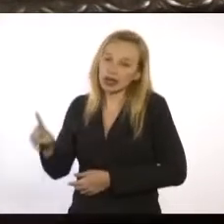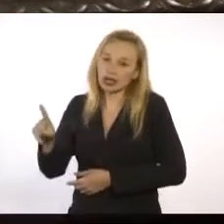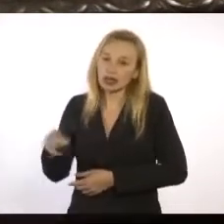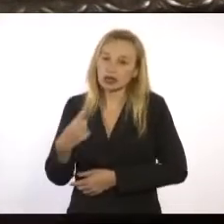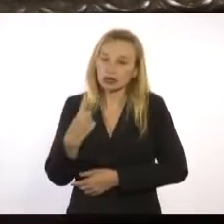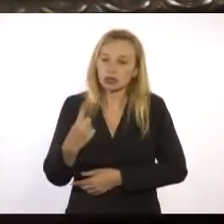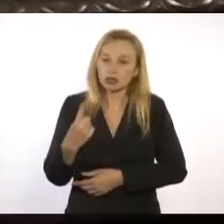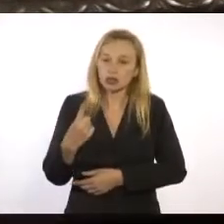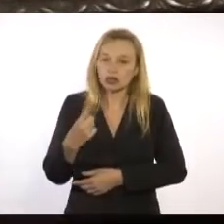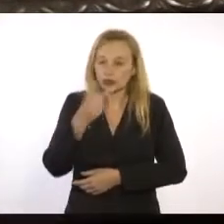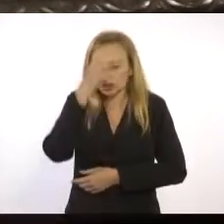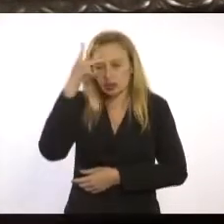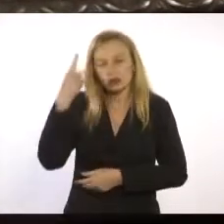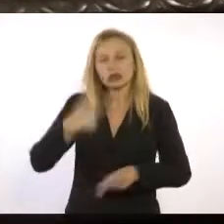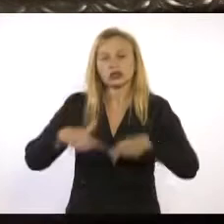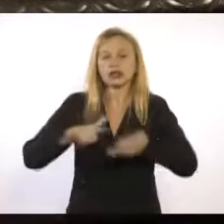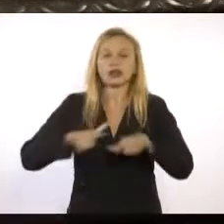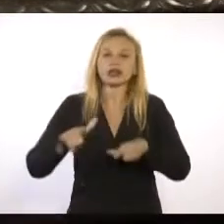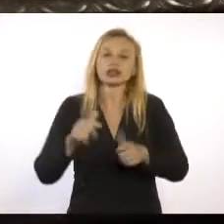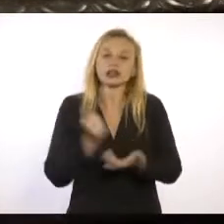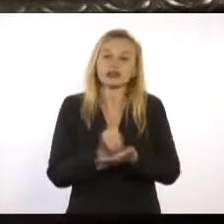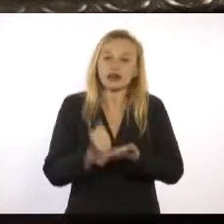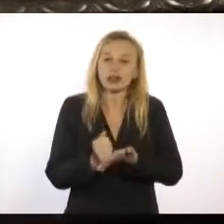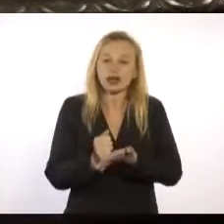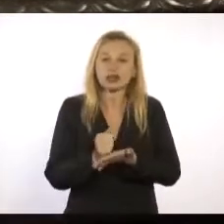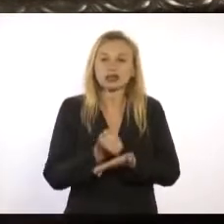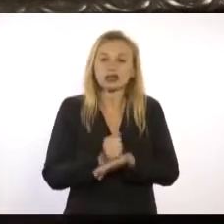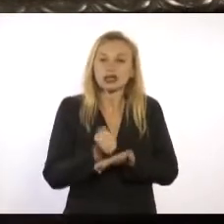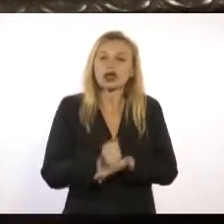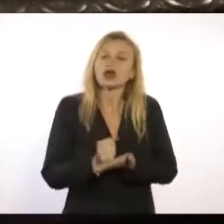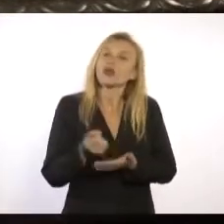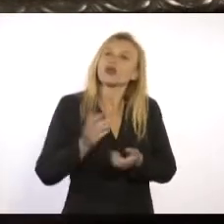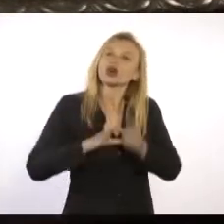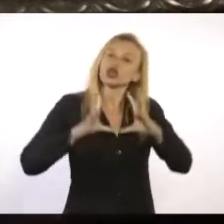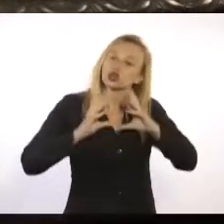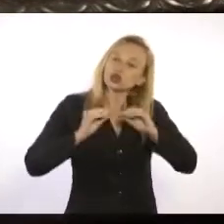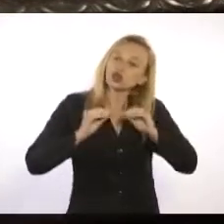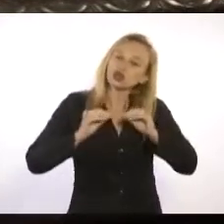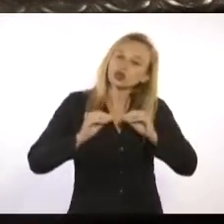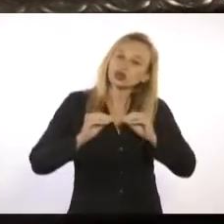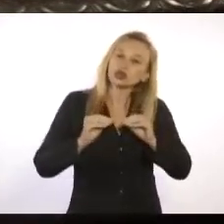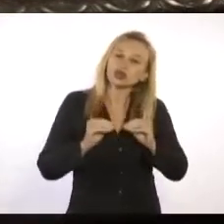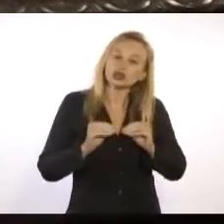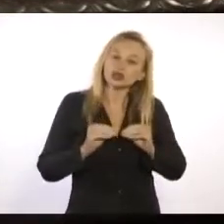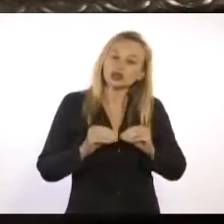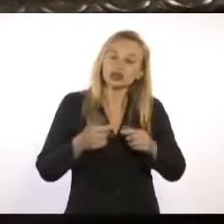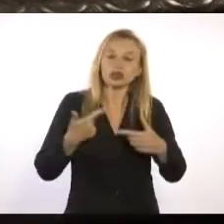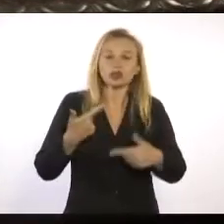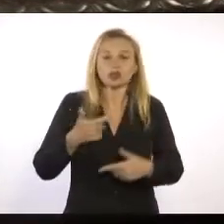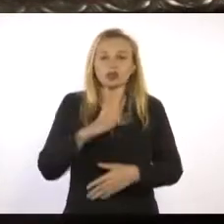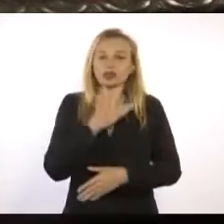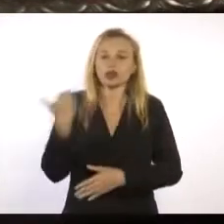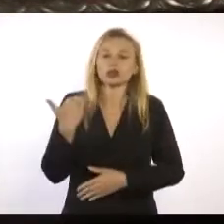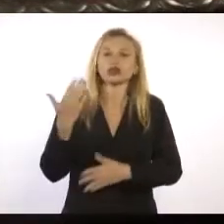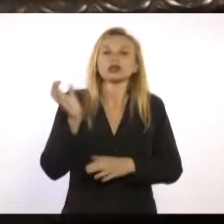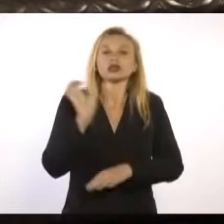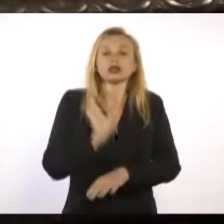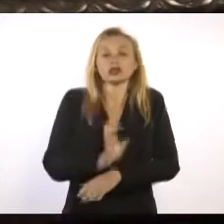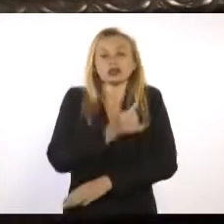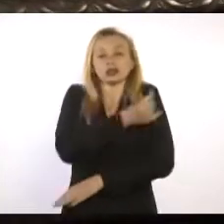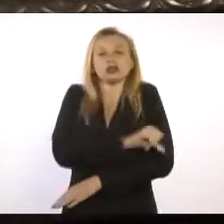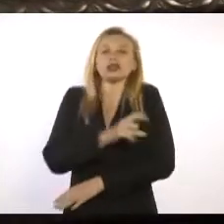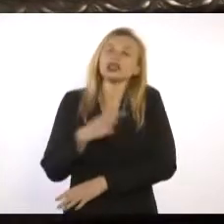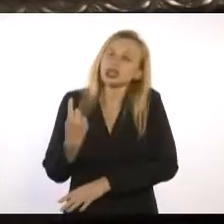uma farmácia. Ou seja, uma noite de barbárie no estado do Rio de Janeiro. E